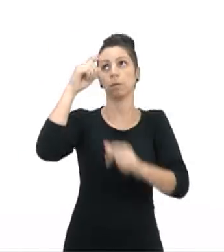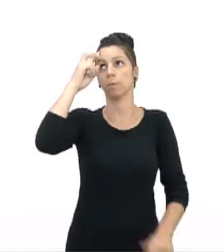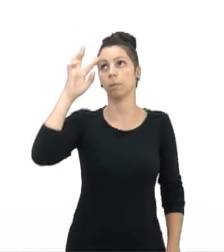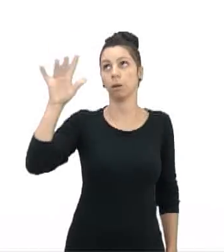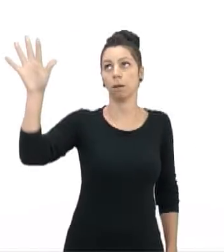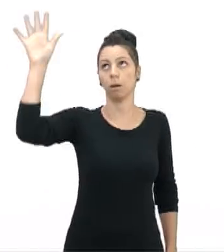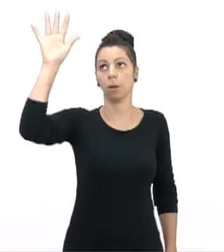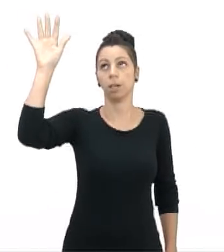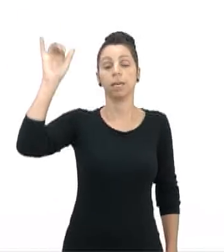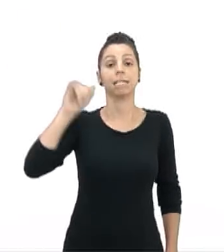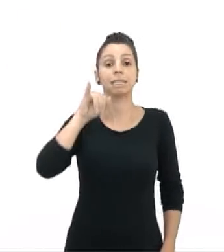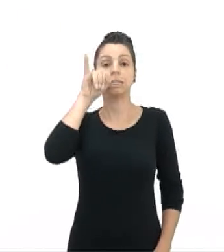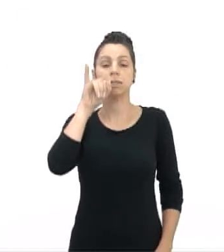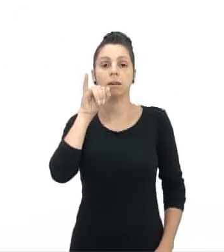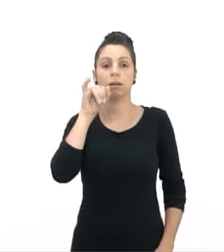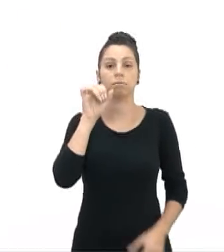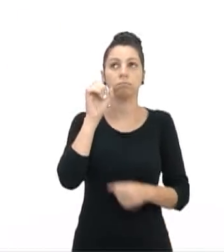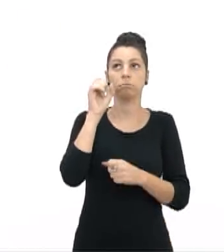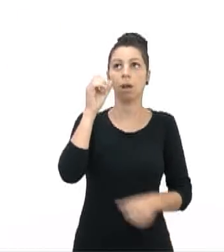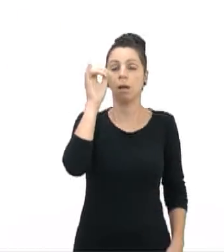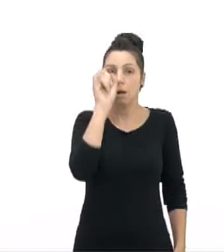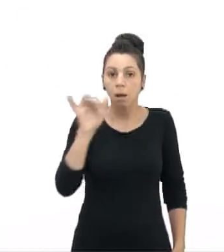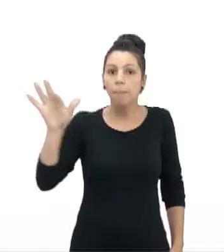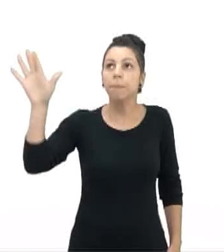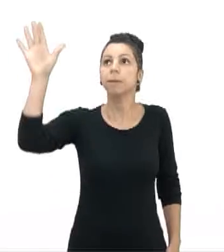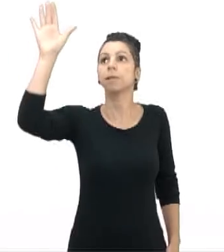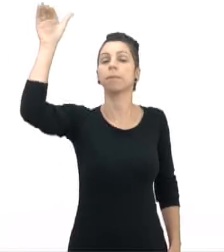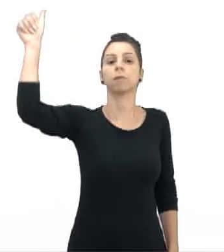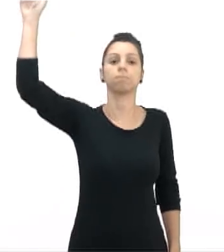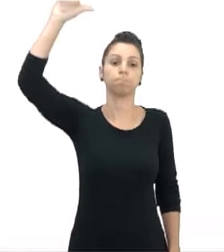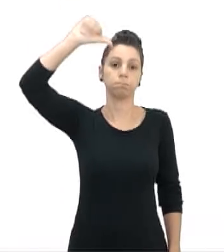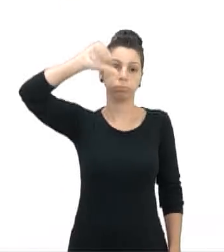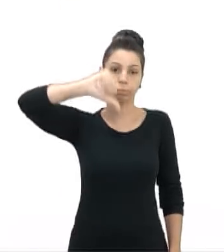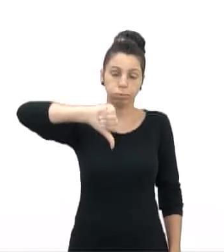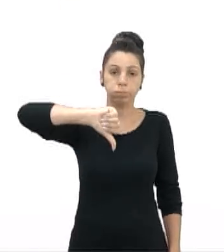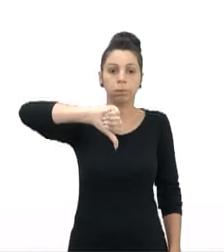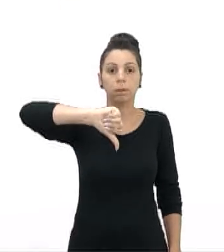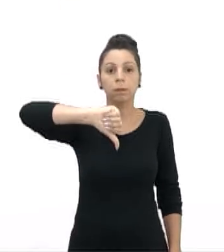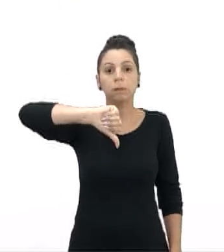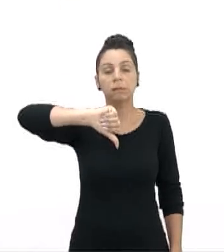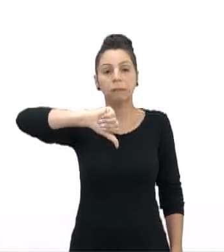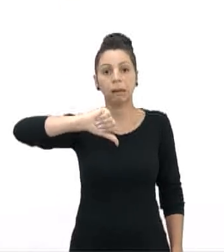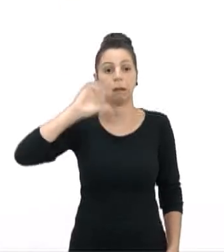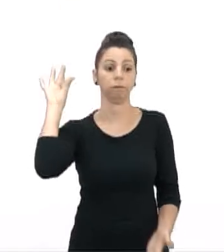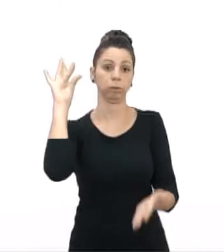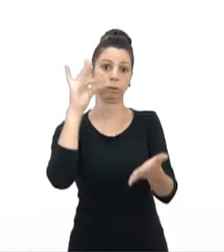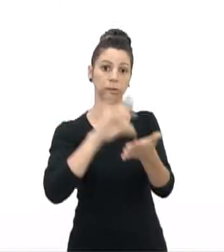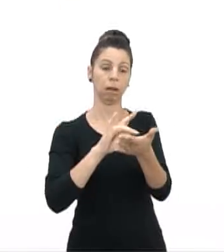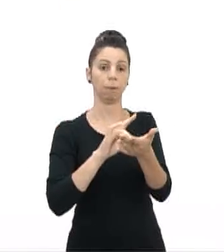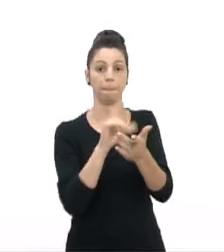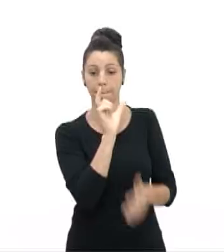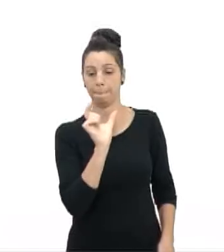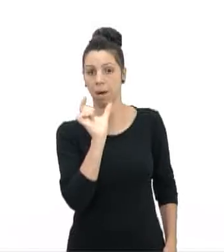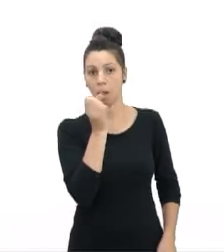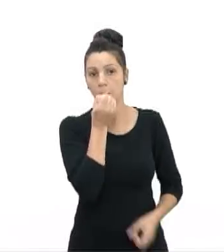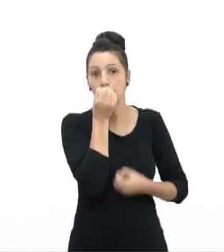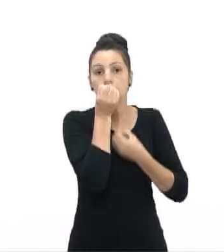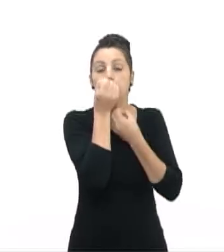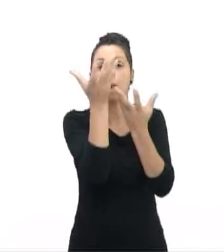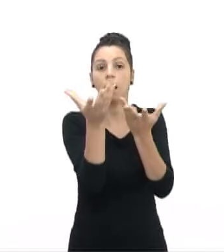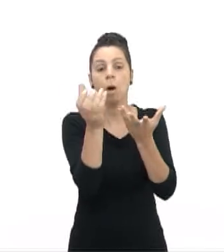alimentamos pensamentos negativos, eles irão, com o tempo, se tornar uma realidade, seja através de palavras ou